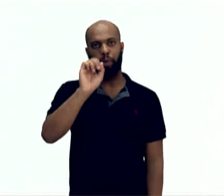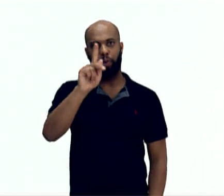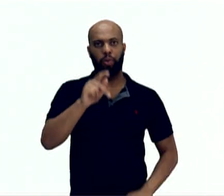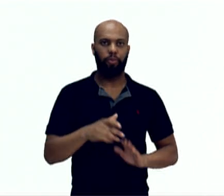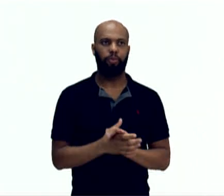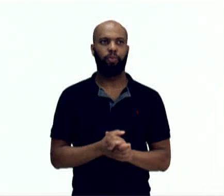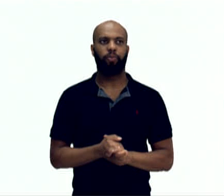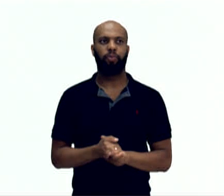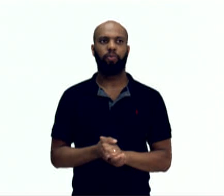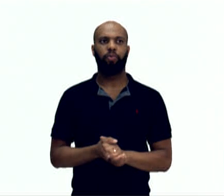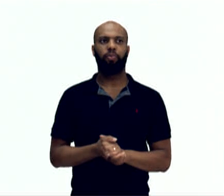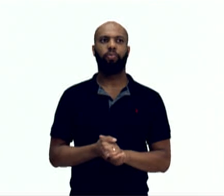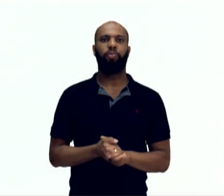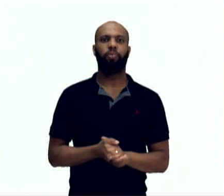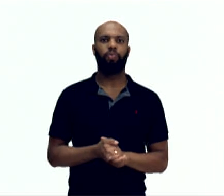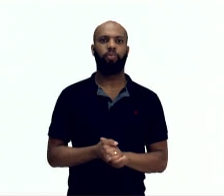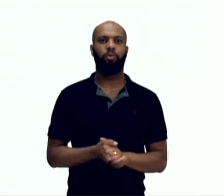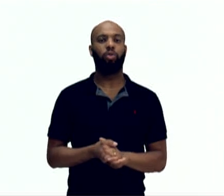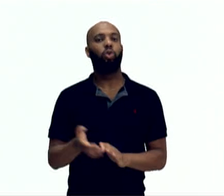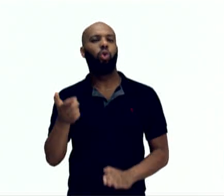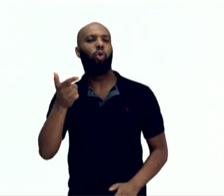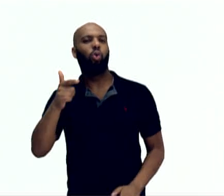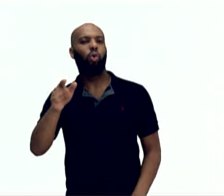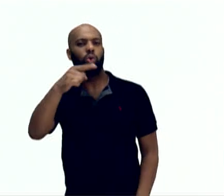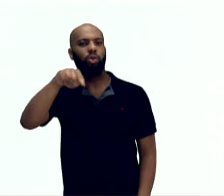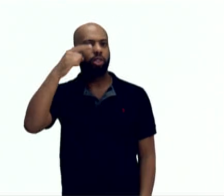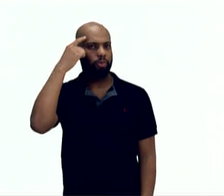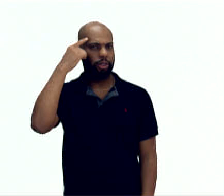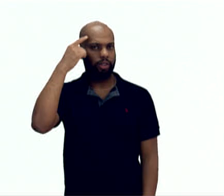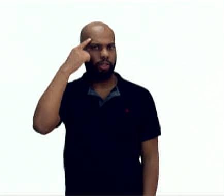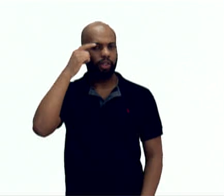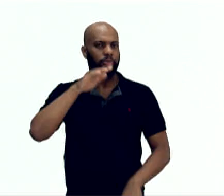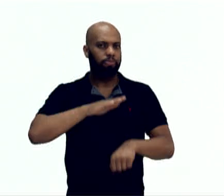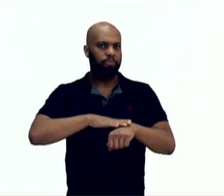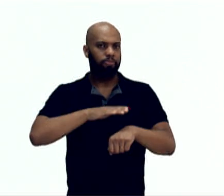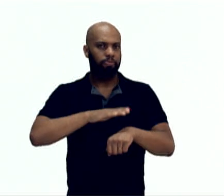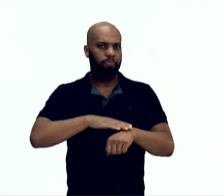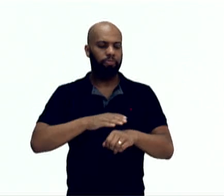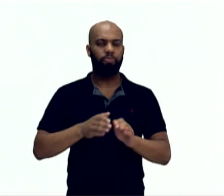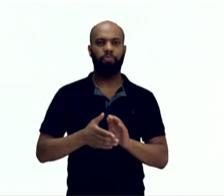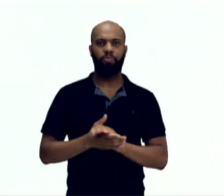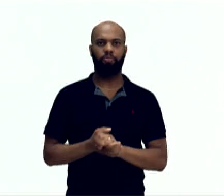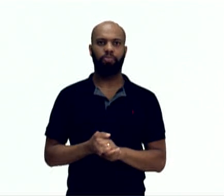ok? Mais um aí para vocês pensarem. Tempinho aí.